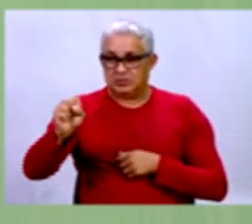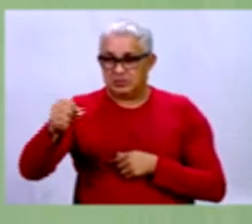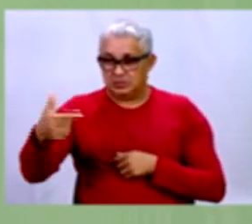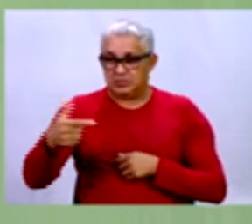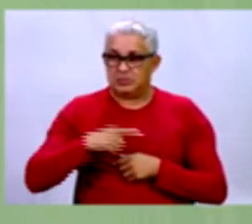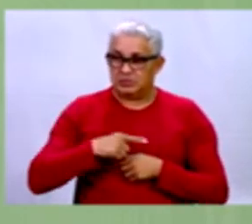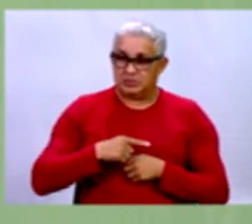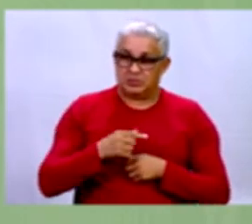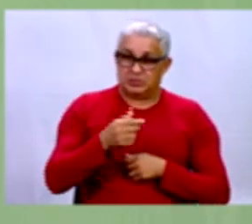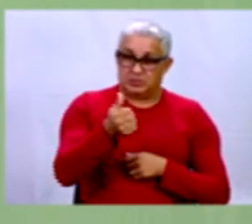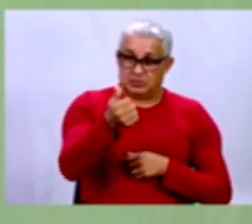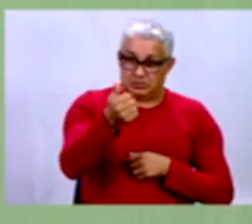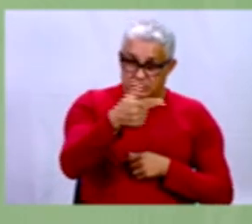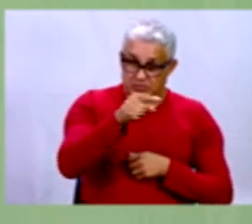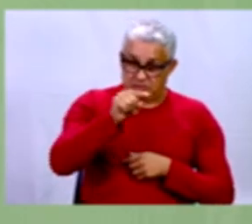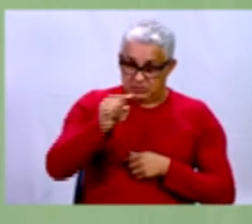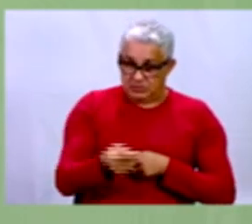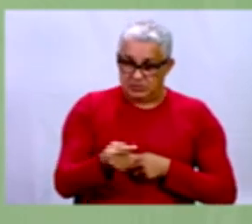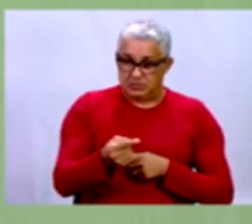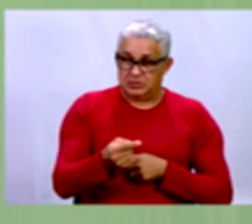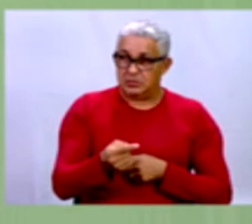Então,